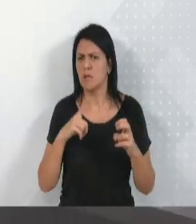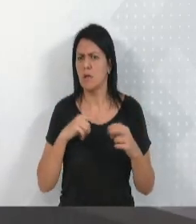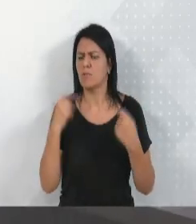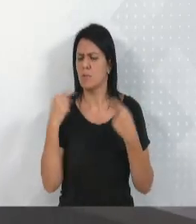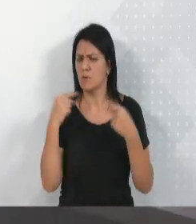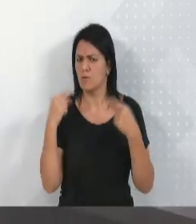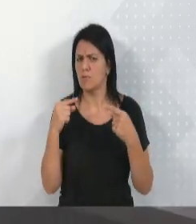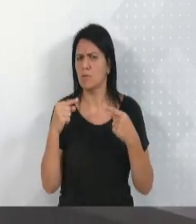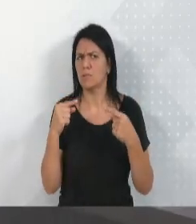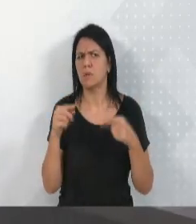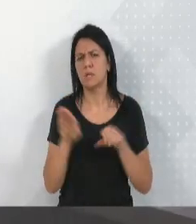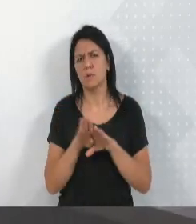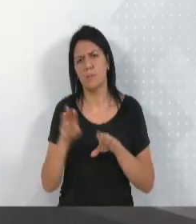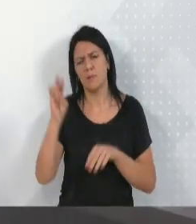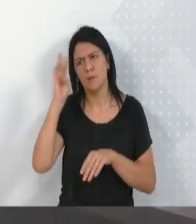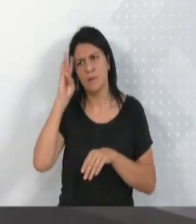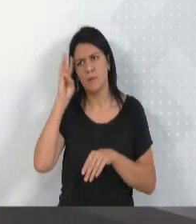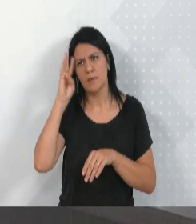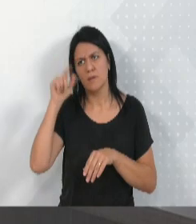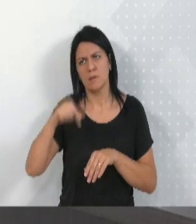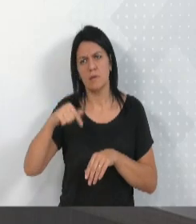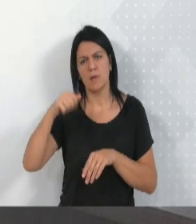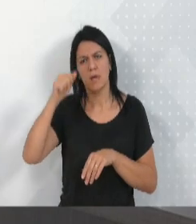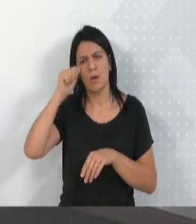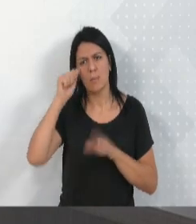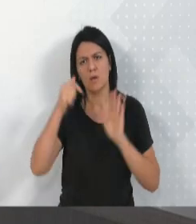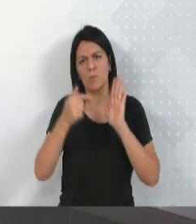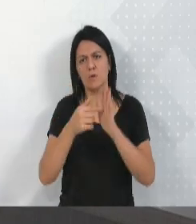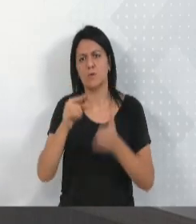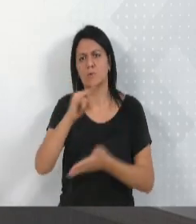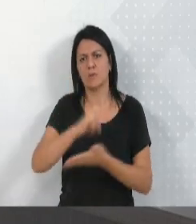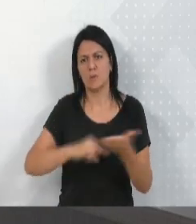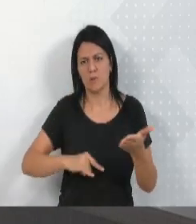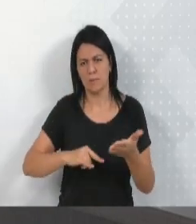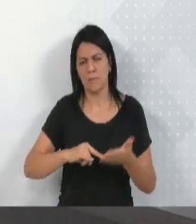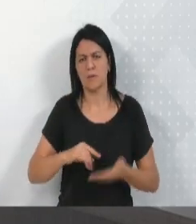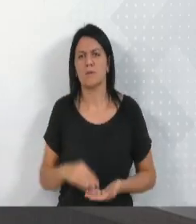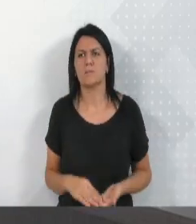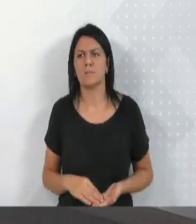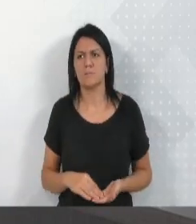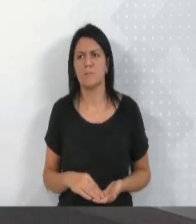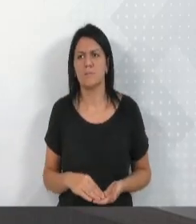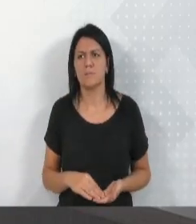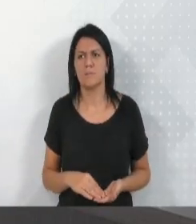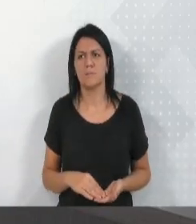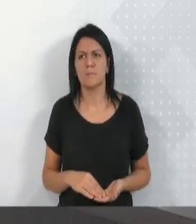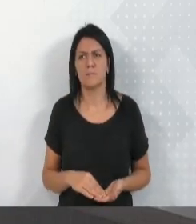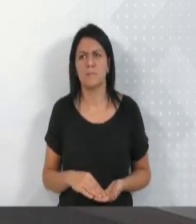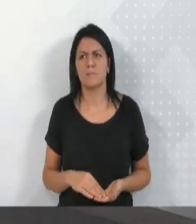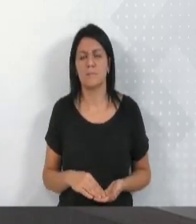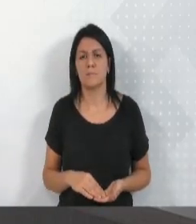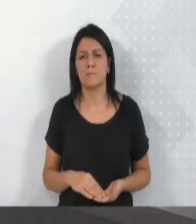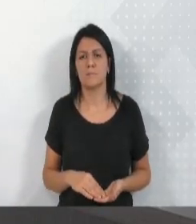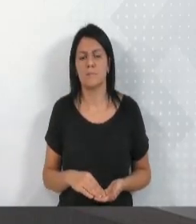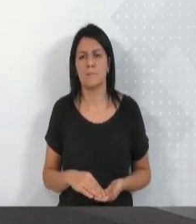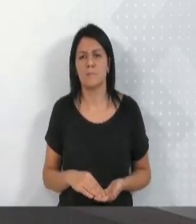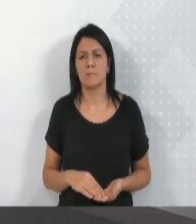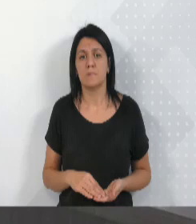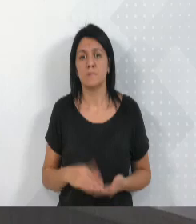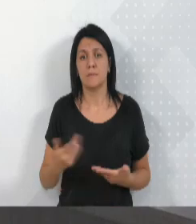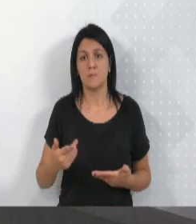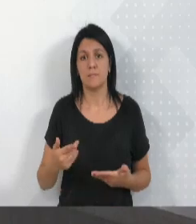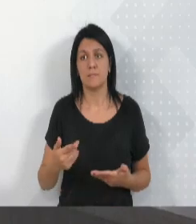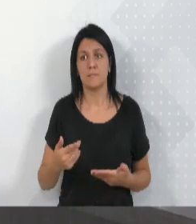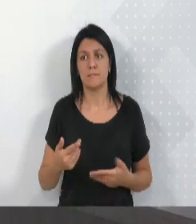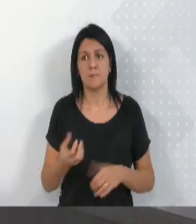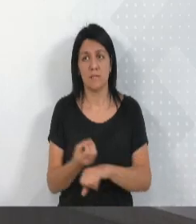também o vereador Almir Vieira apresentou um requerimento também nesse sentido. Já na semana anterior, o SAMAI